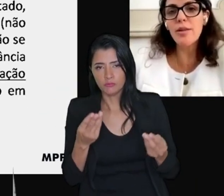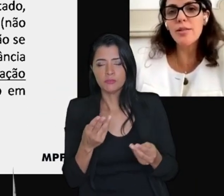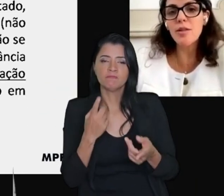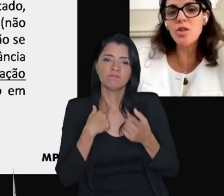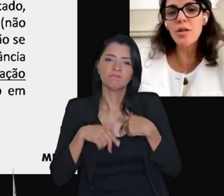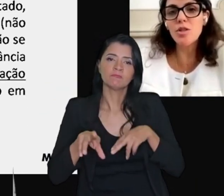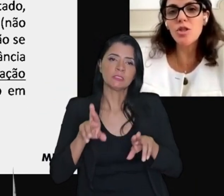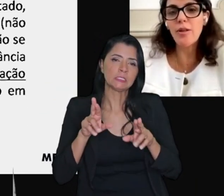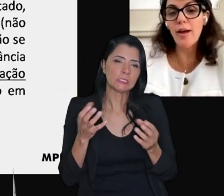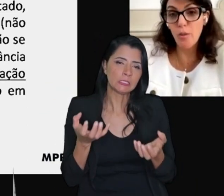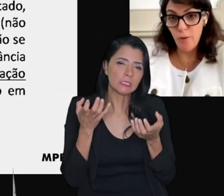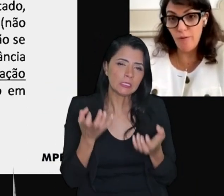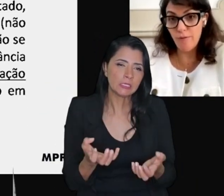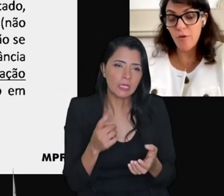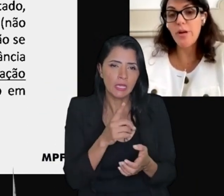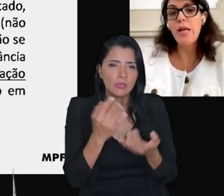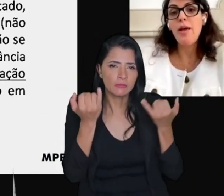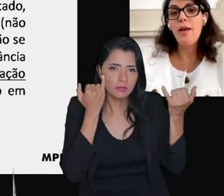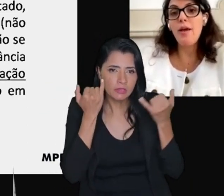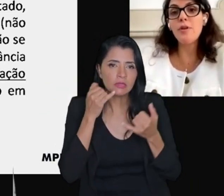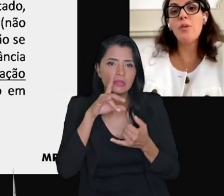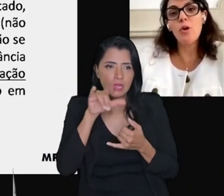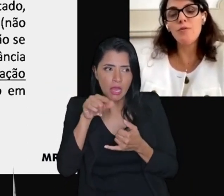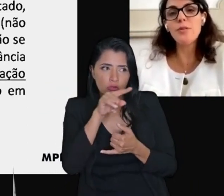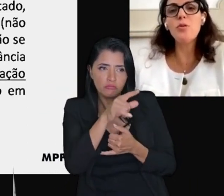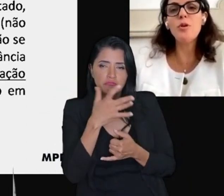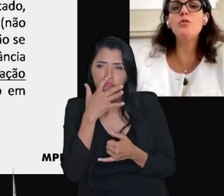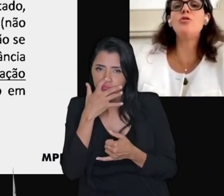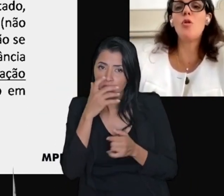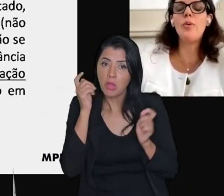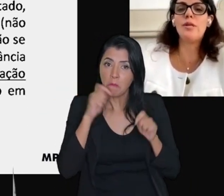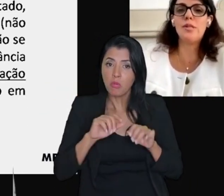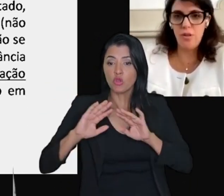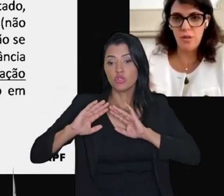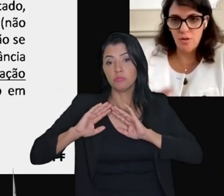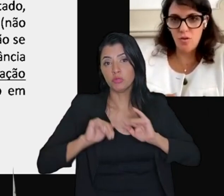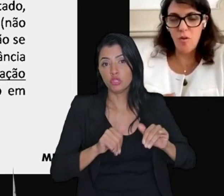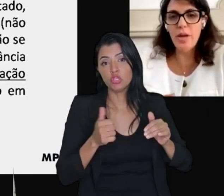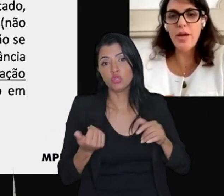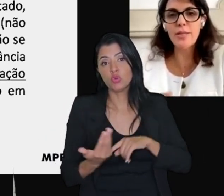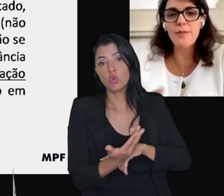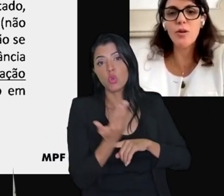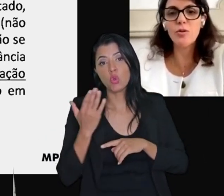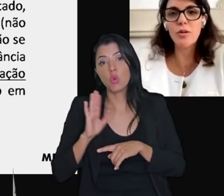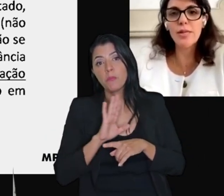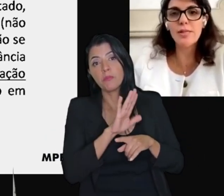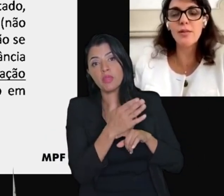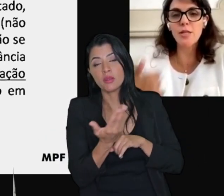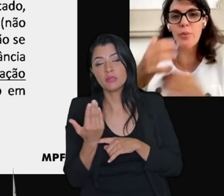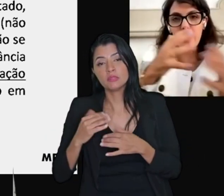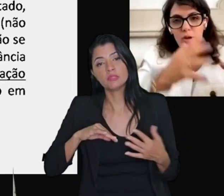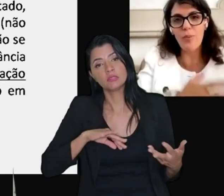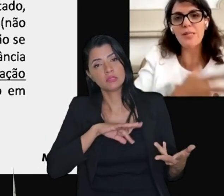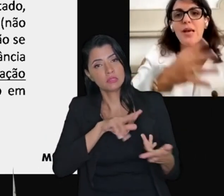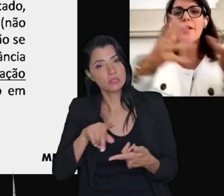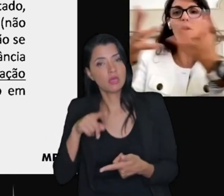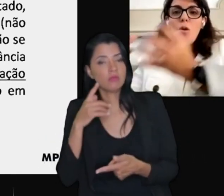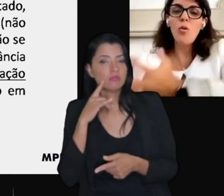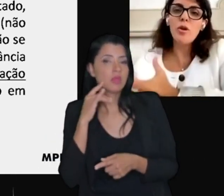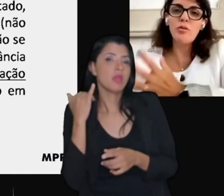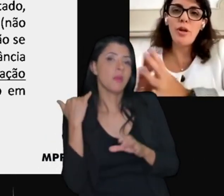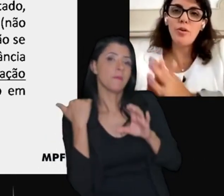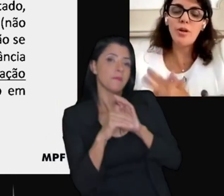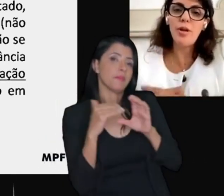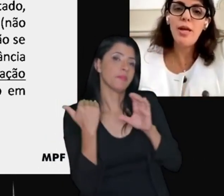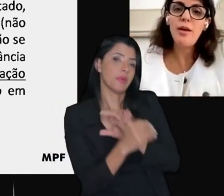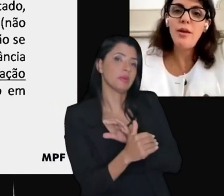deseja, acha interessante este dado, por favor, você pode fazer um pedido de cooperação internacional e aí sim via autoridades centrais para eu lhe passar